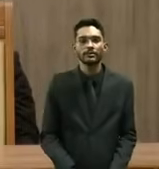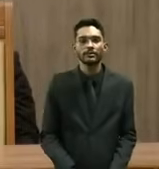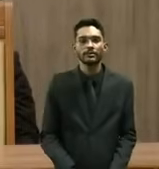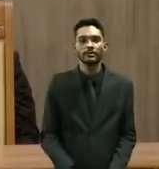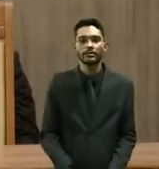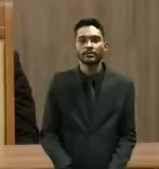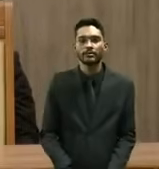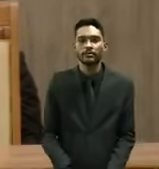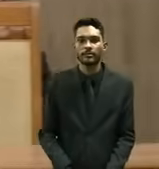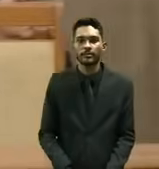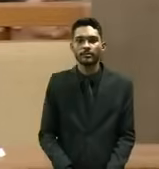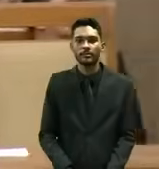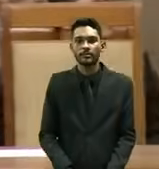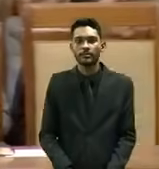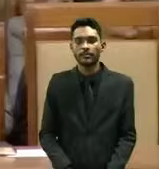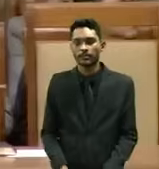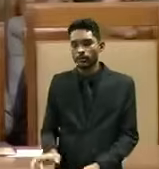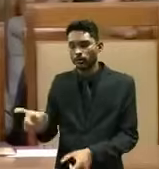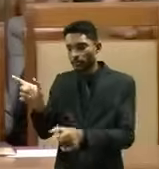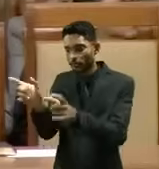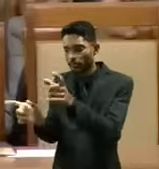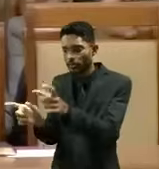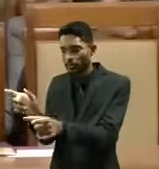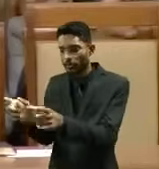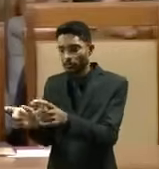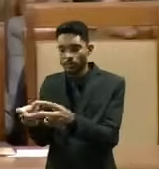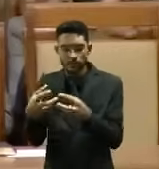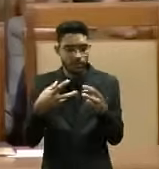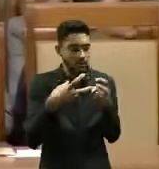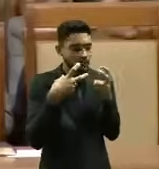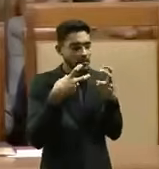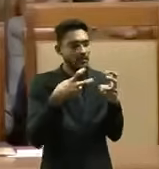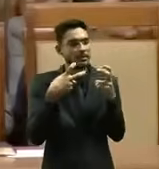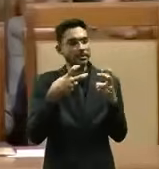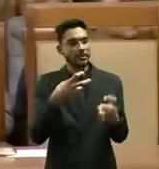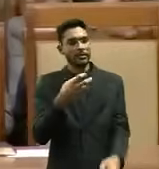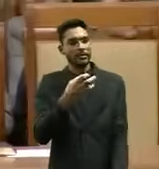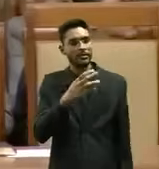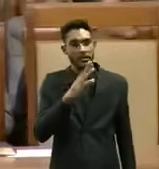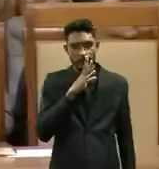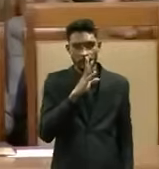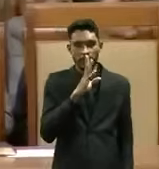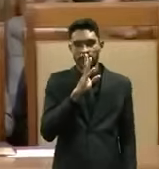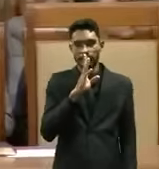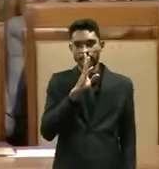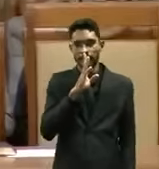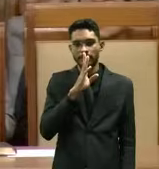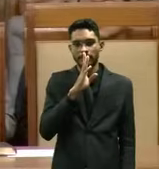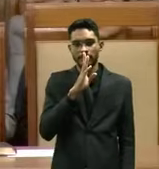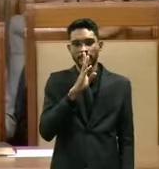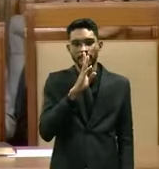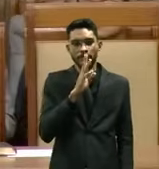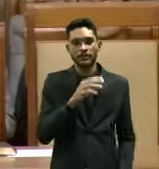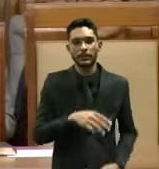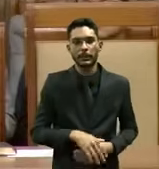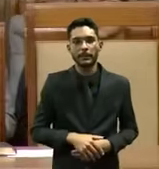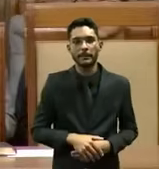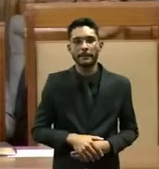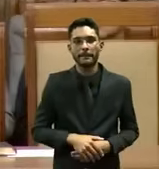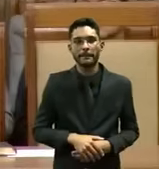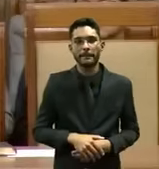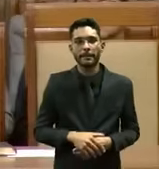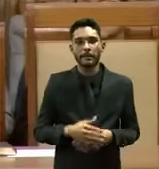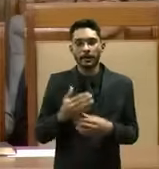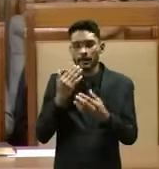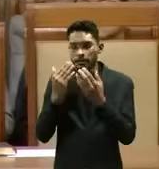eles fizeram se calaram e fizeram o quê eles disseram um para o outro vamos